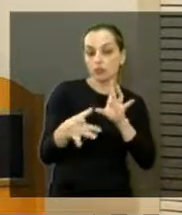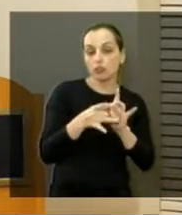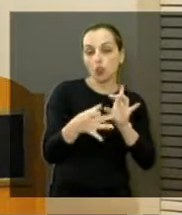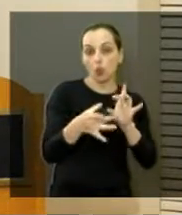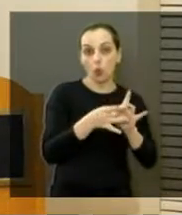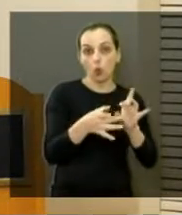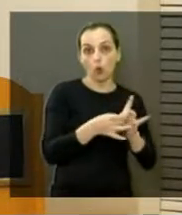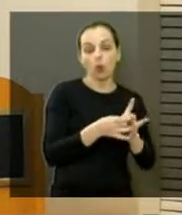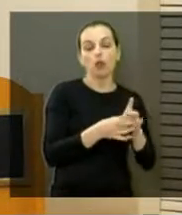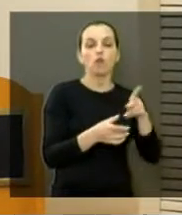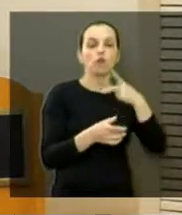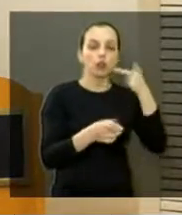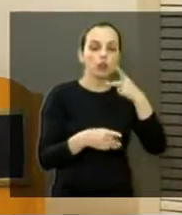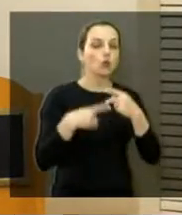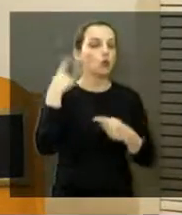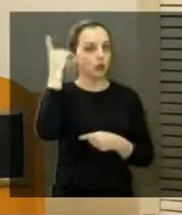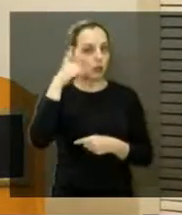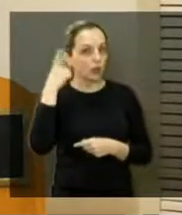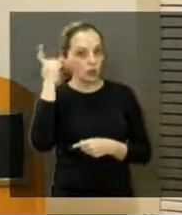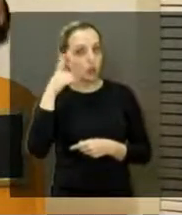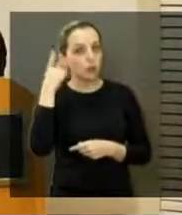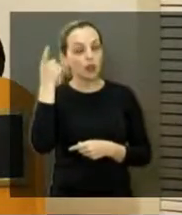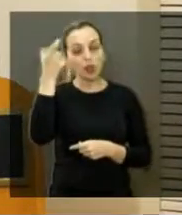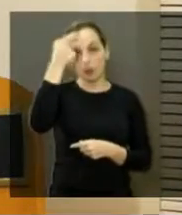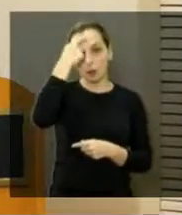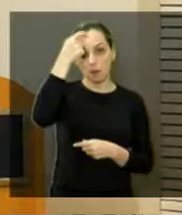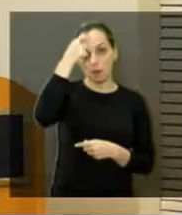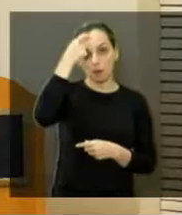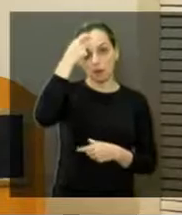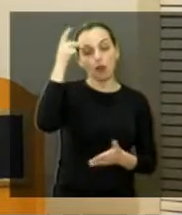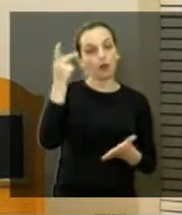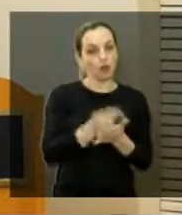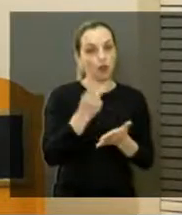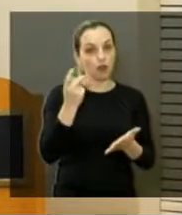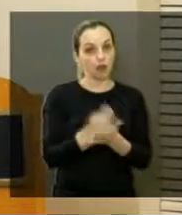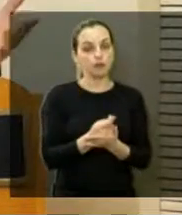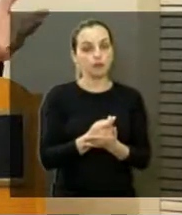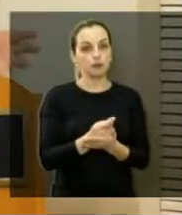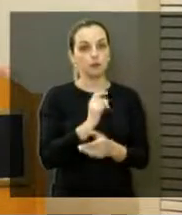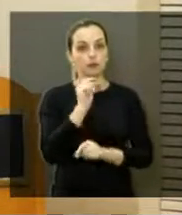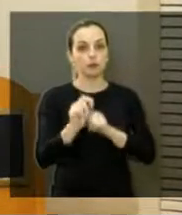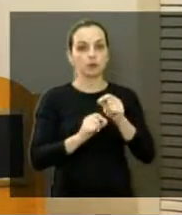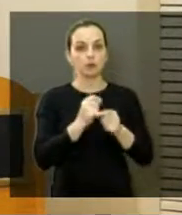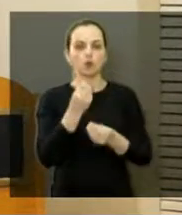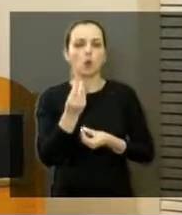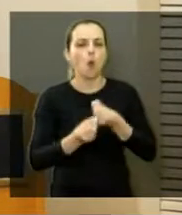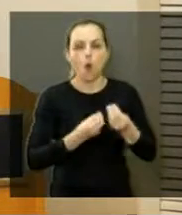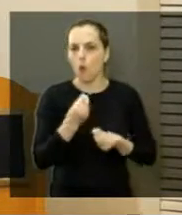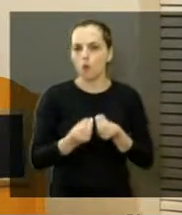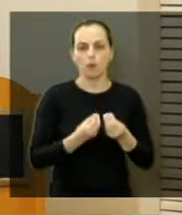os deputados também, que também têm esse discernimento, que é errado também. O que é isso, gente?